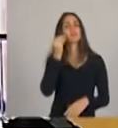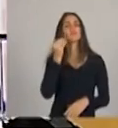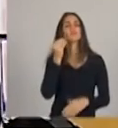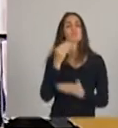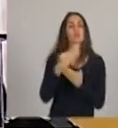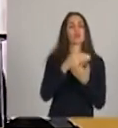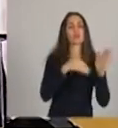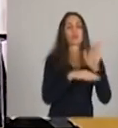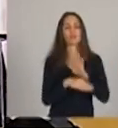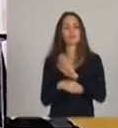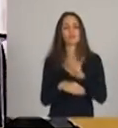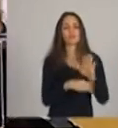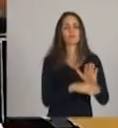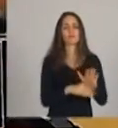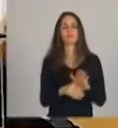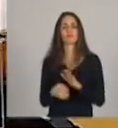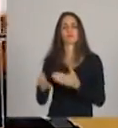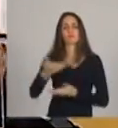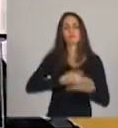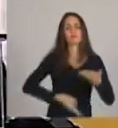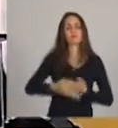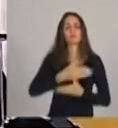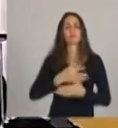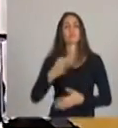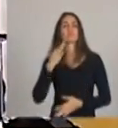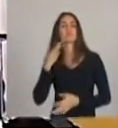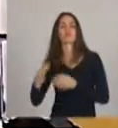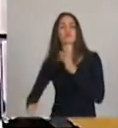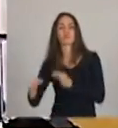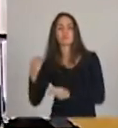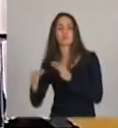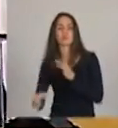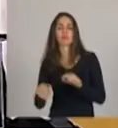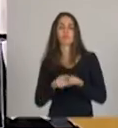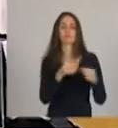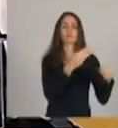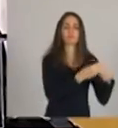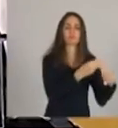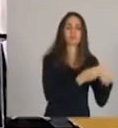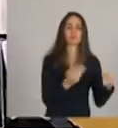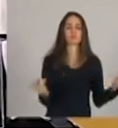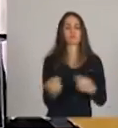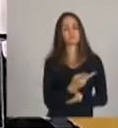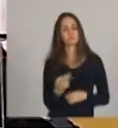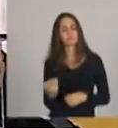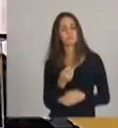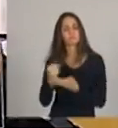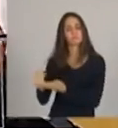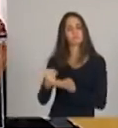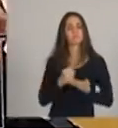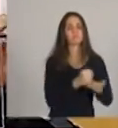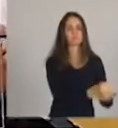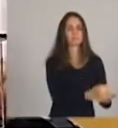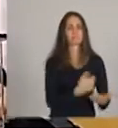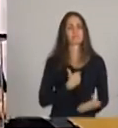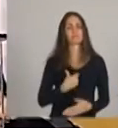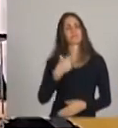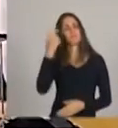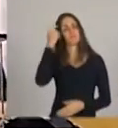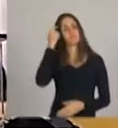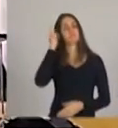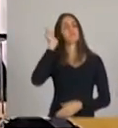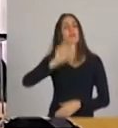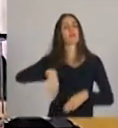a ambos os lados, o Poder Judiciário e, claro, os municípios. Guardei a convicção de que esse é o